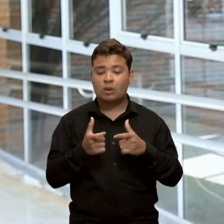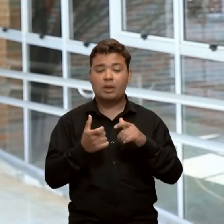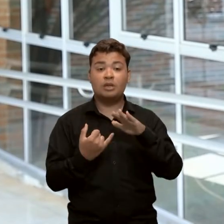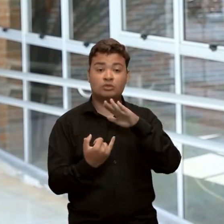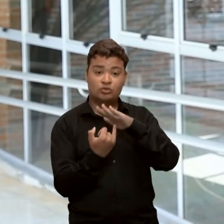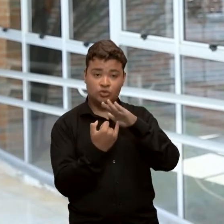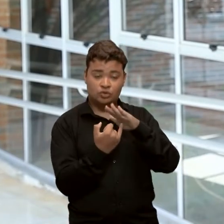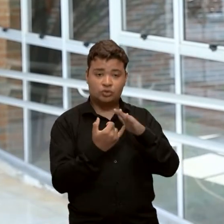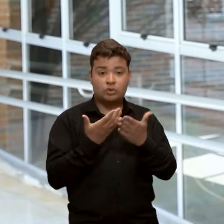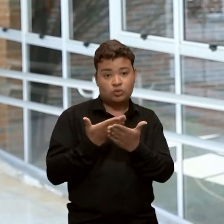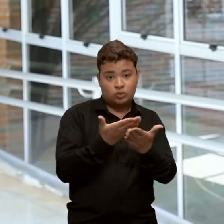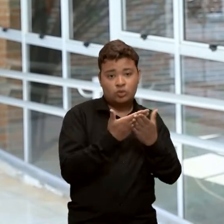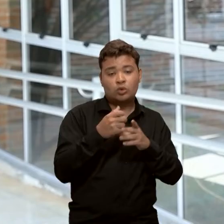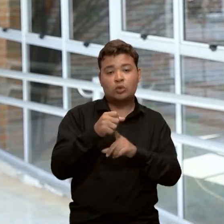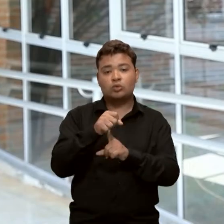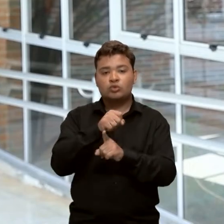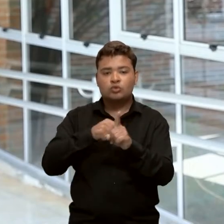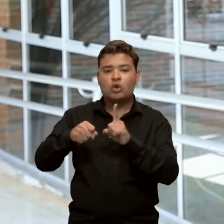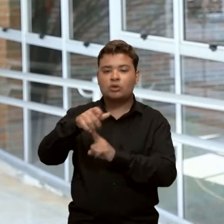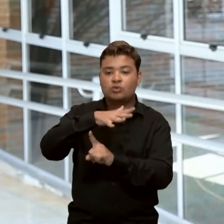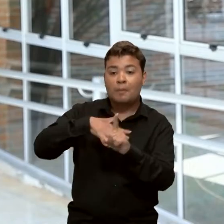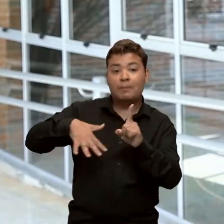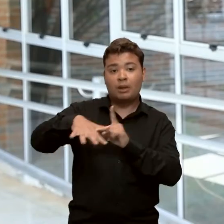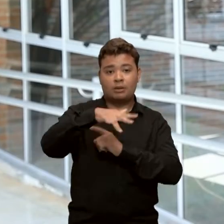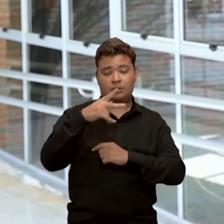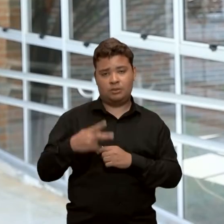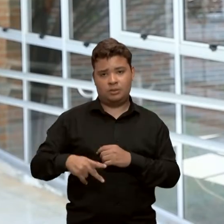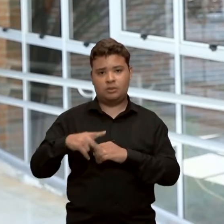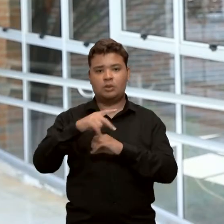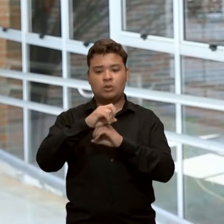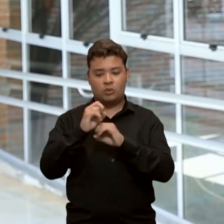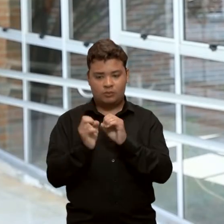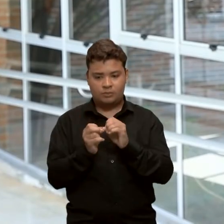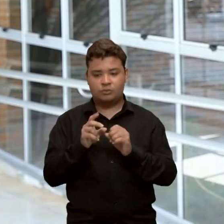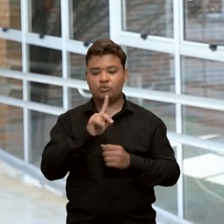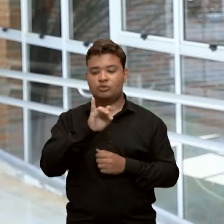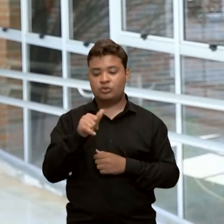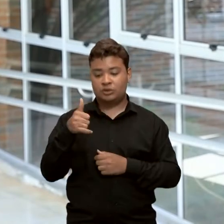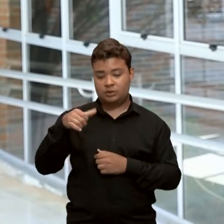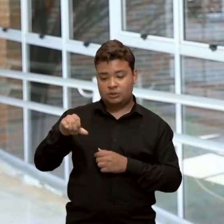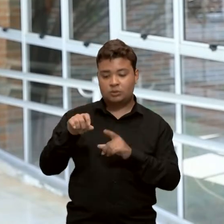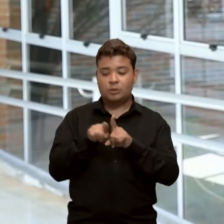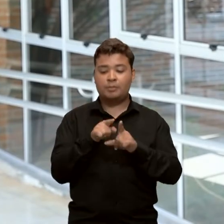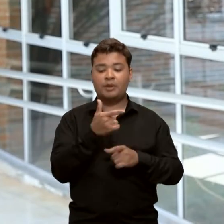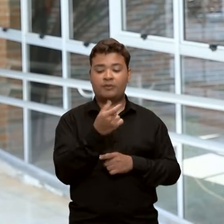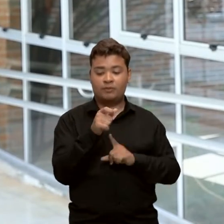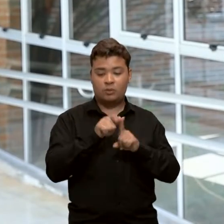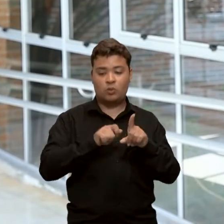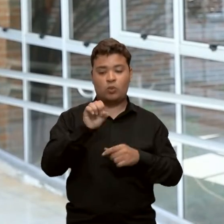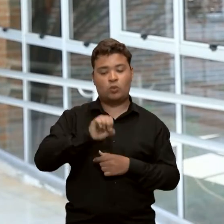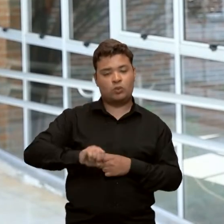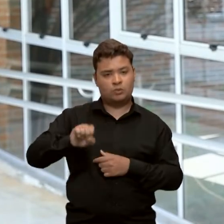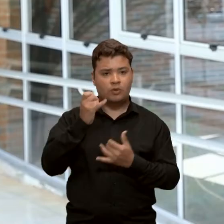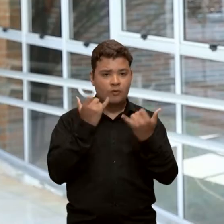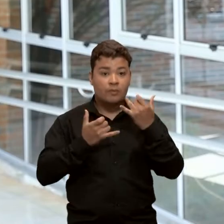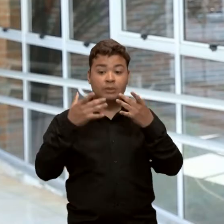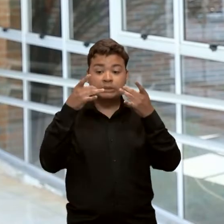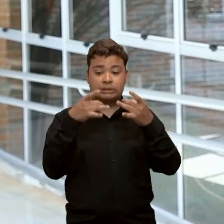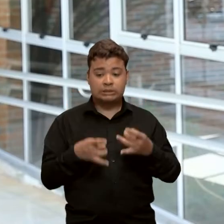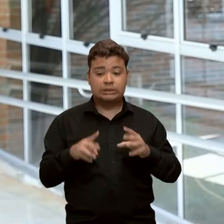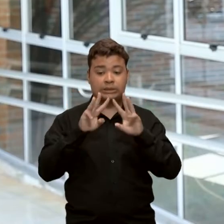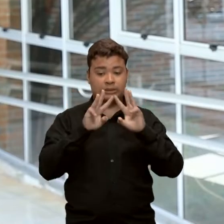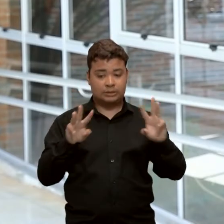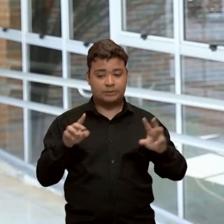Estudos Socioambientais da UFG, nos dias 19 e 20 de outubro. Mais informações